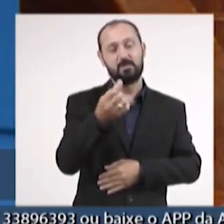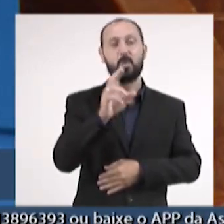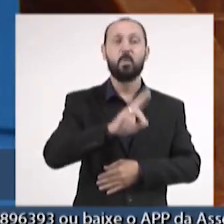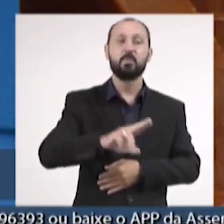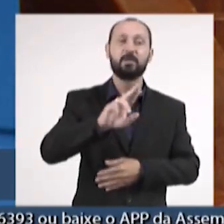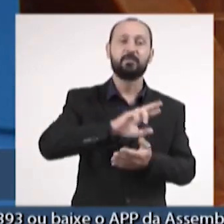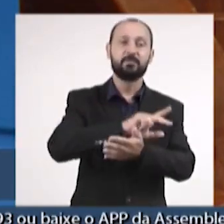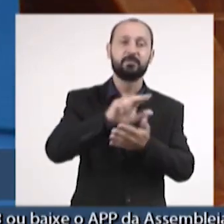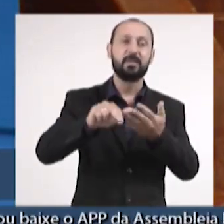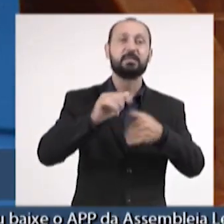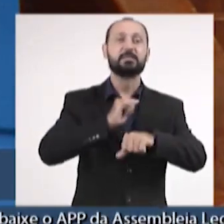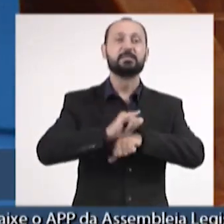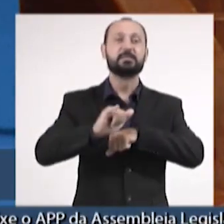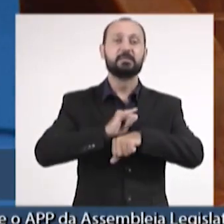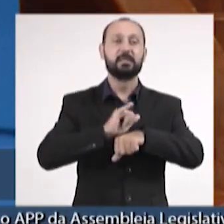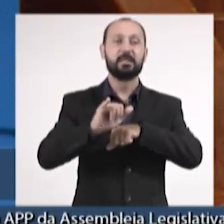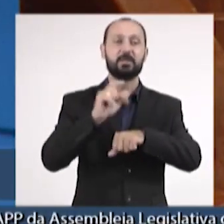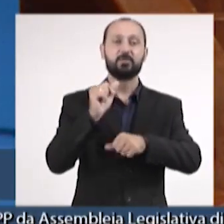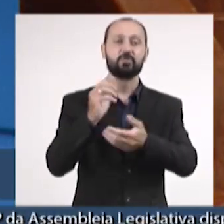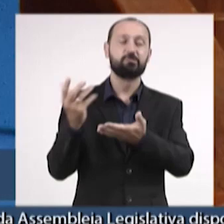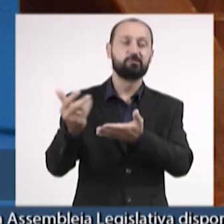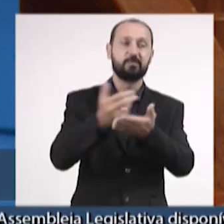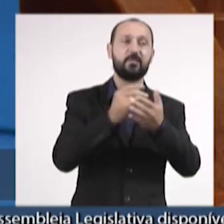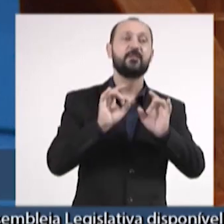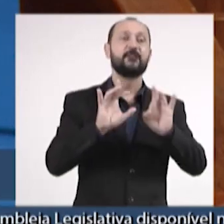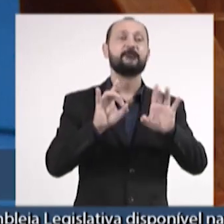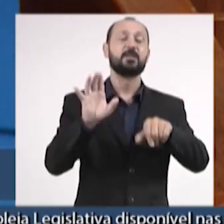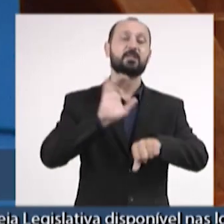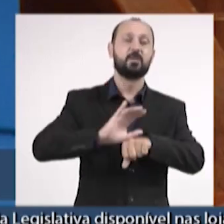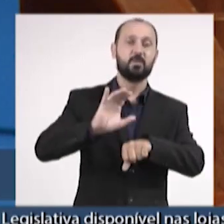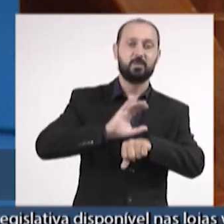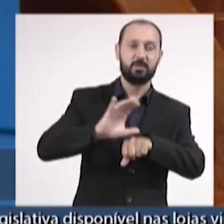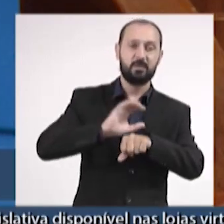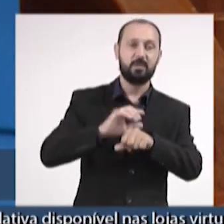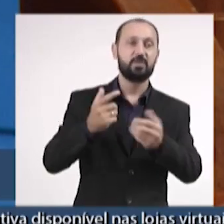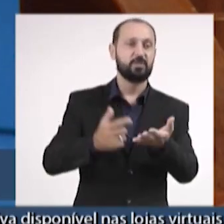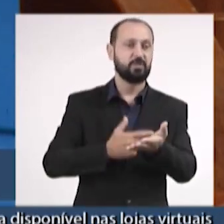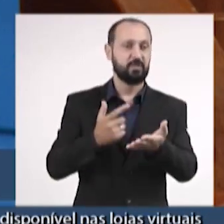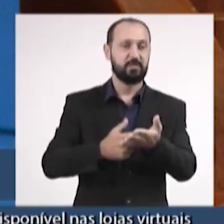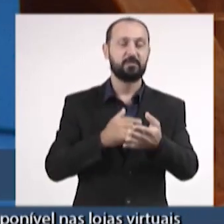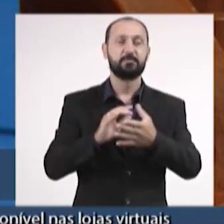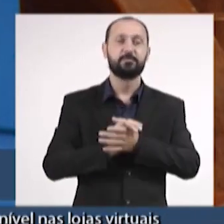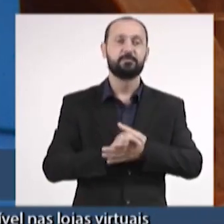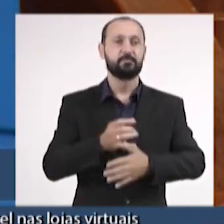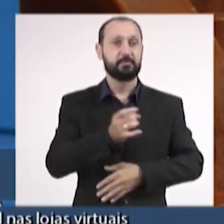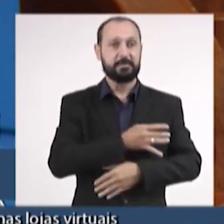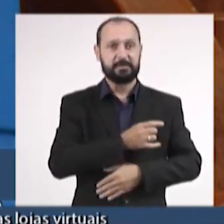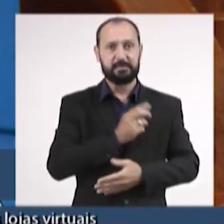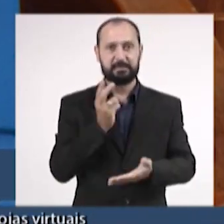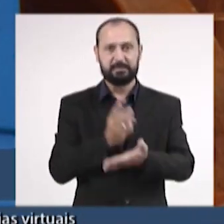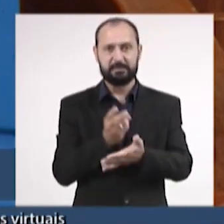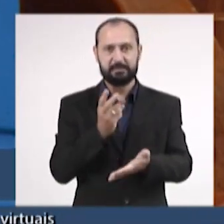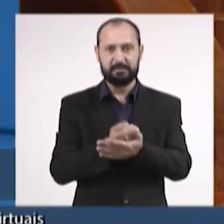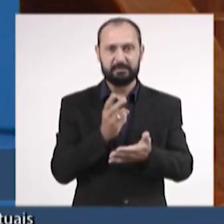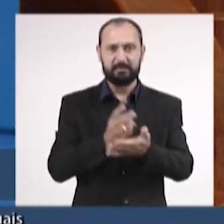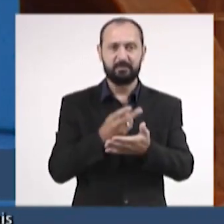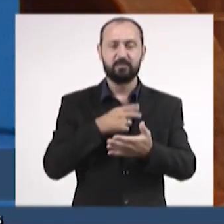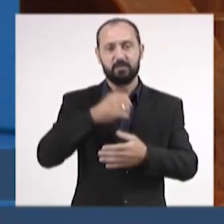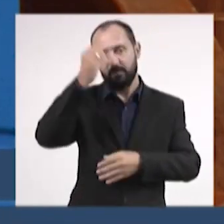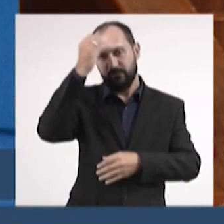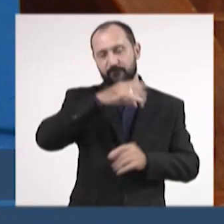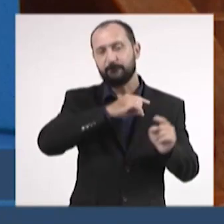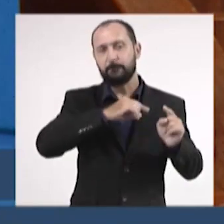utilizavam diferentes estratégias, como venda de cursos e de e-books. O medo constante de sofrer